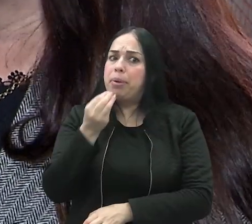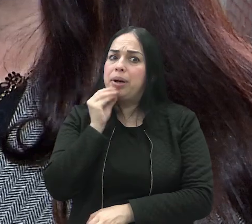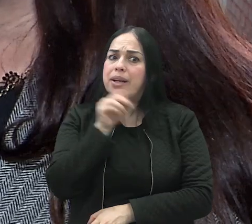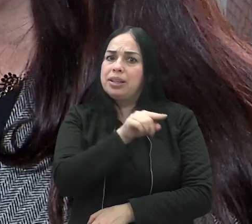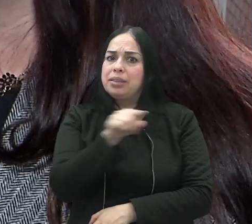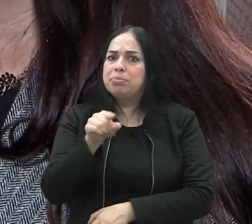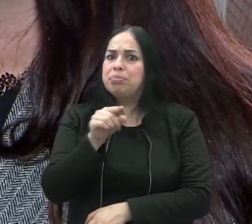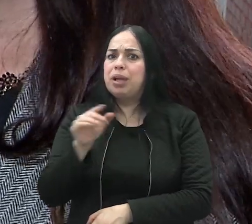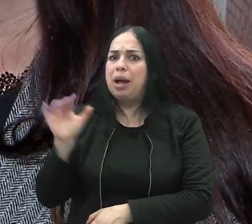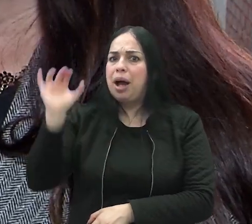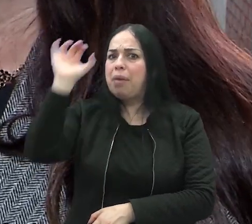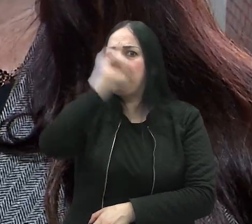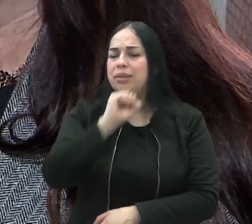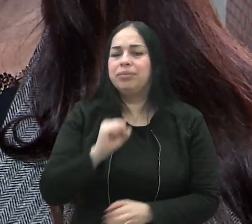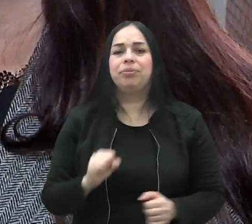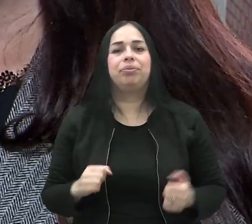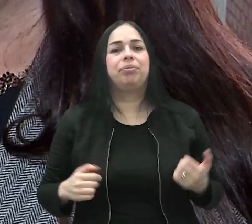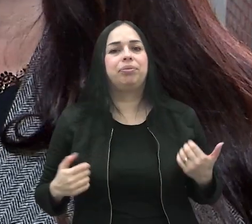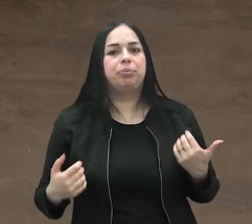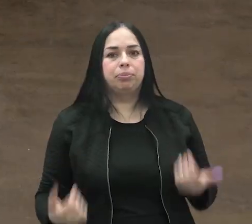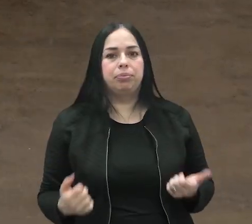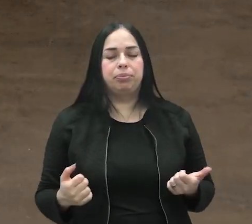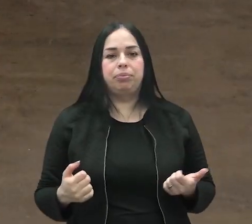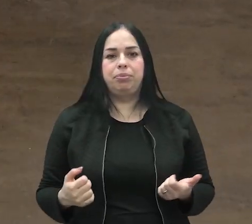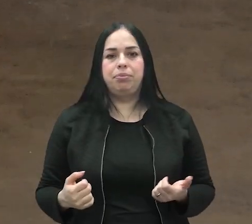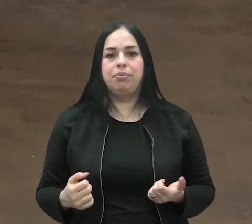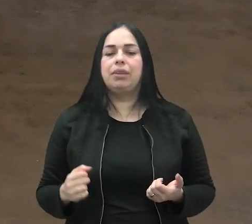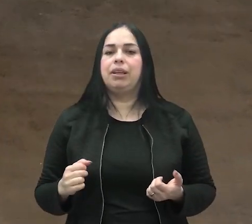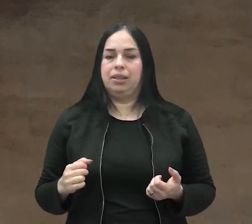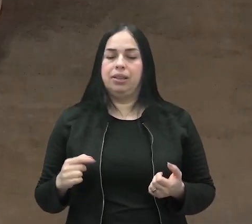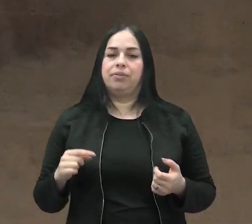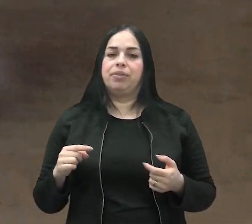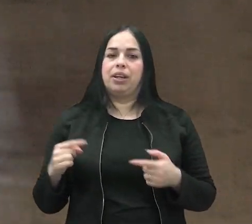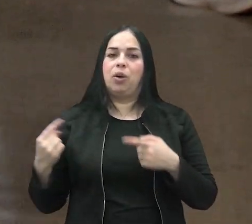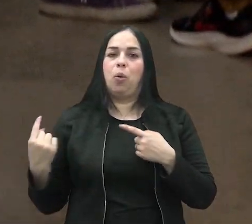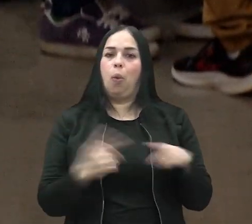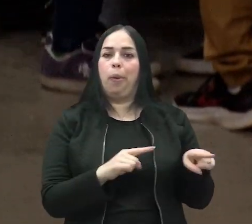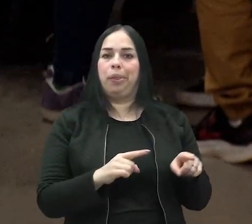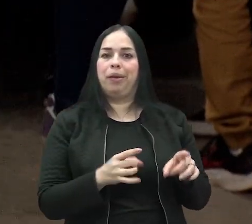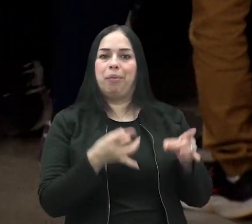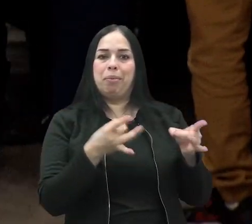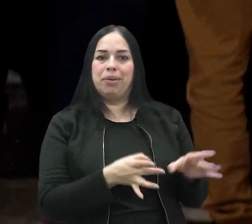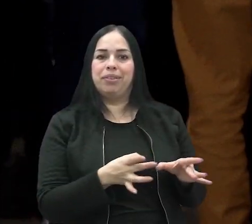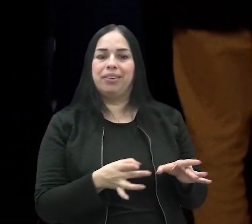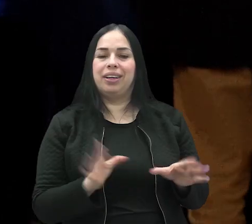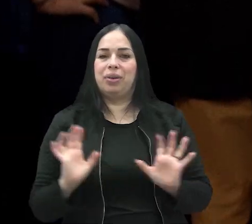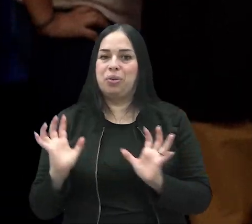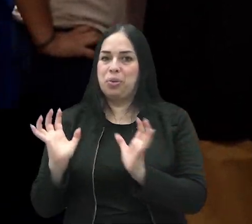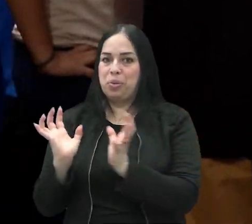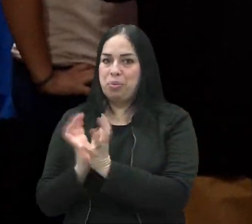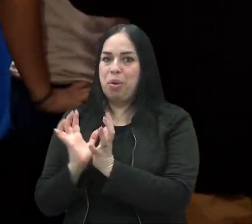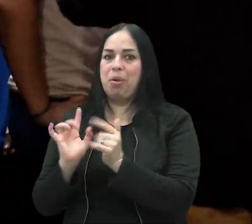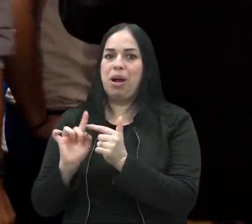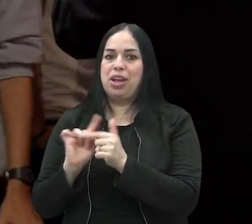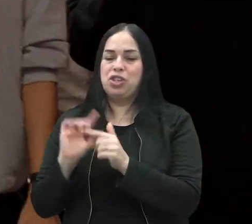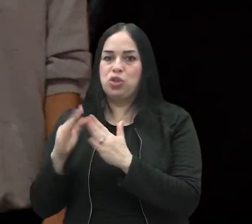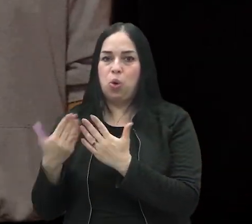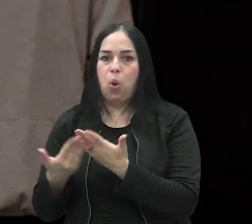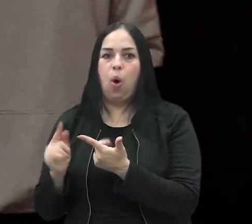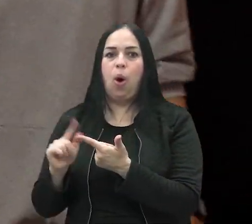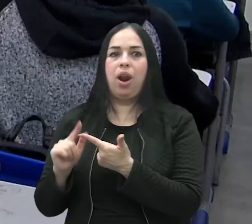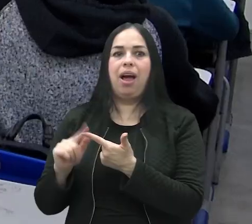muitas oportunidades que a rede oferece. A luta contra a evasão é coletiva, da escola